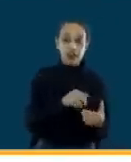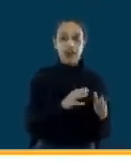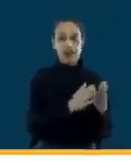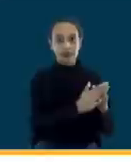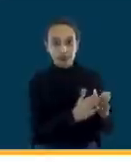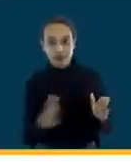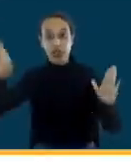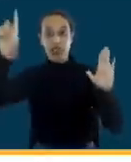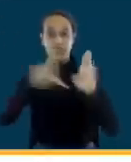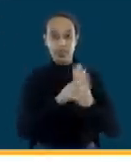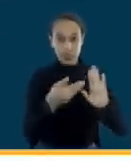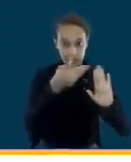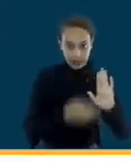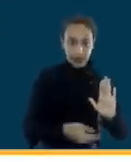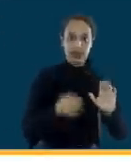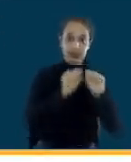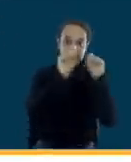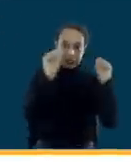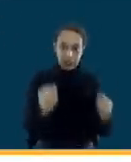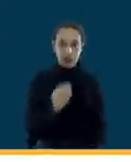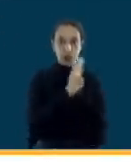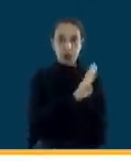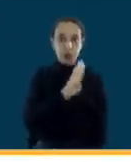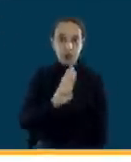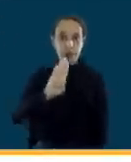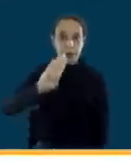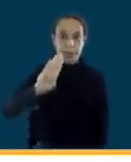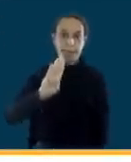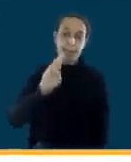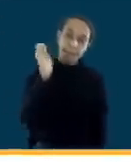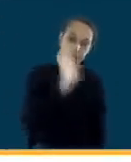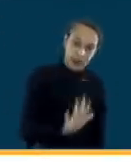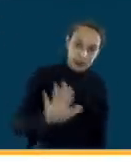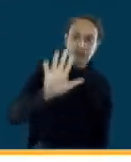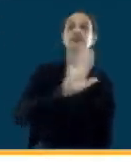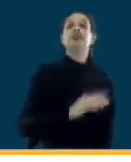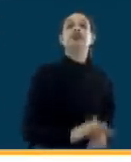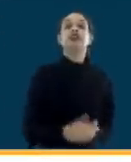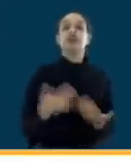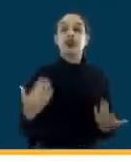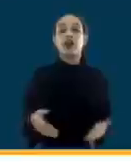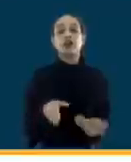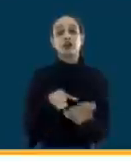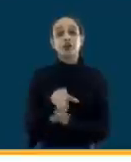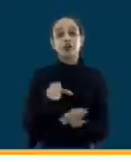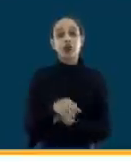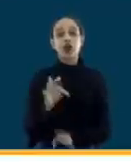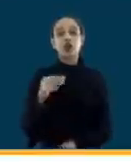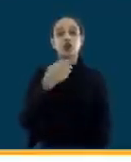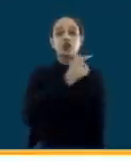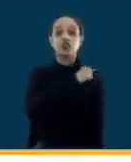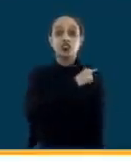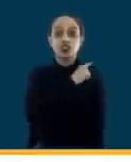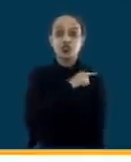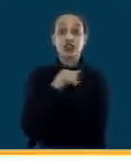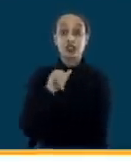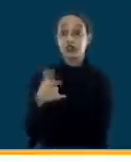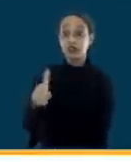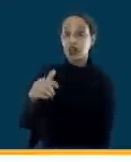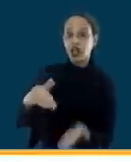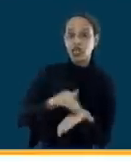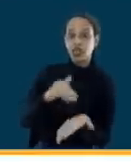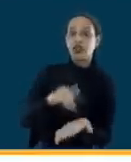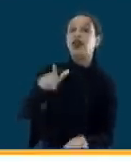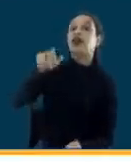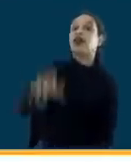na plataforma Mais Brasil. Então, nós estamos orientando todos esses gestores e gestoras municipais para, se você não tem uma secretaria, quem é o